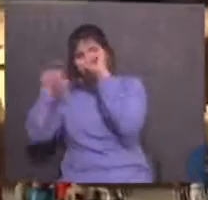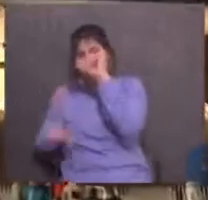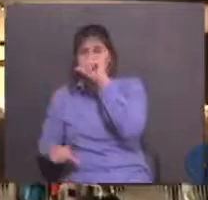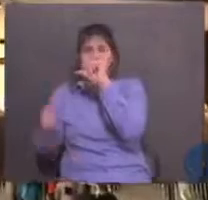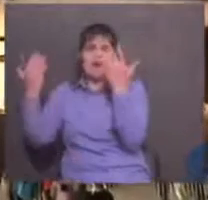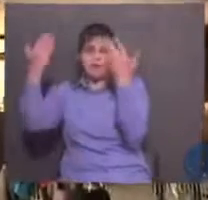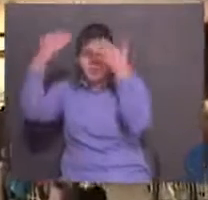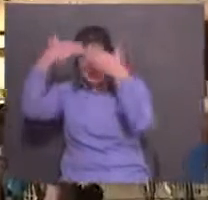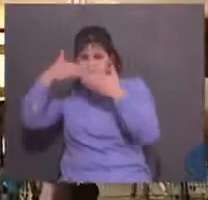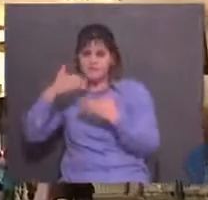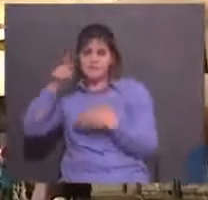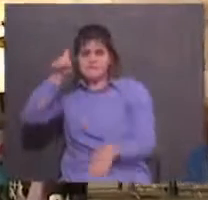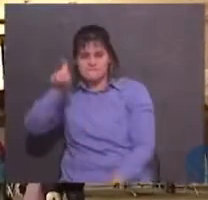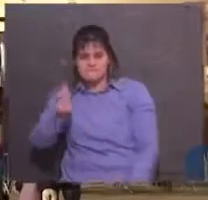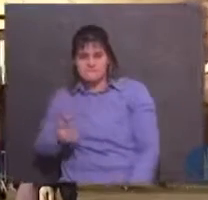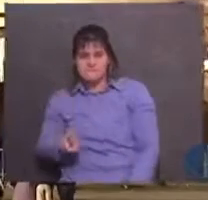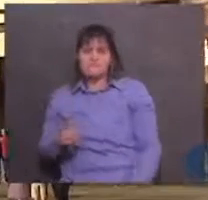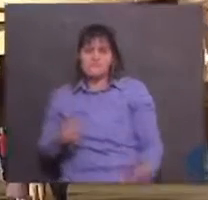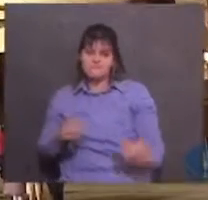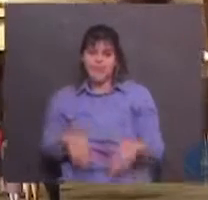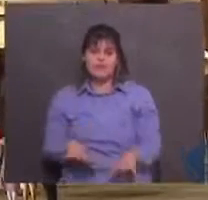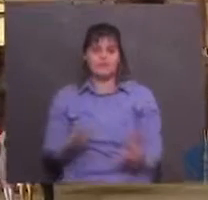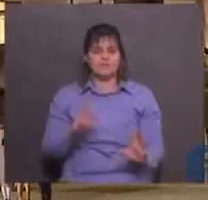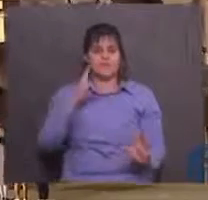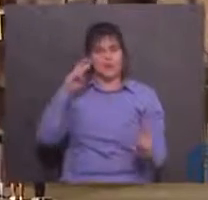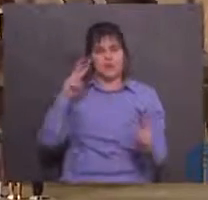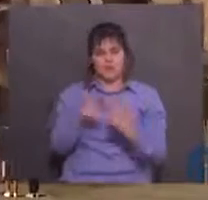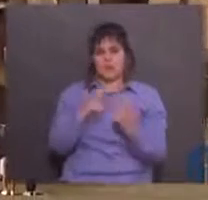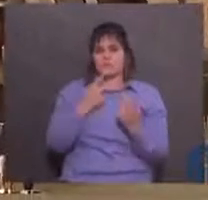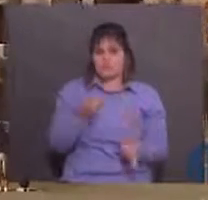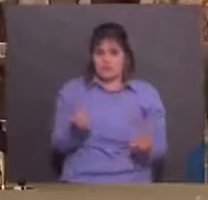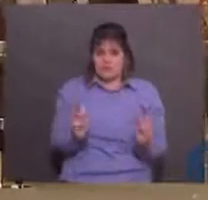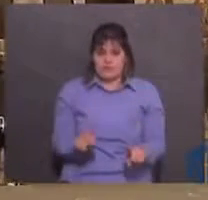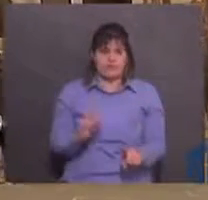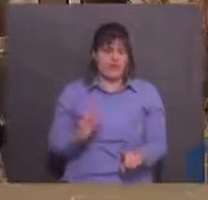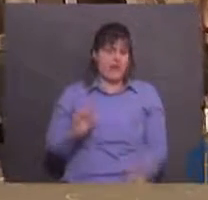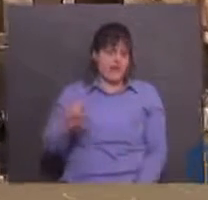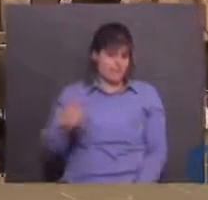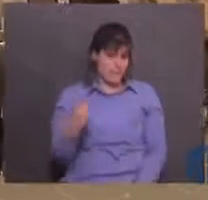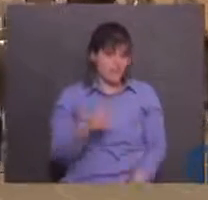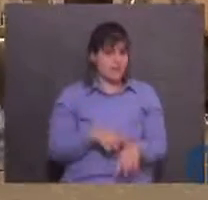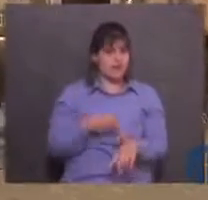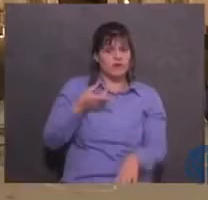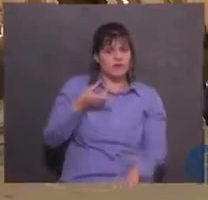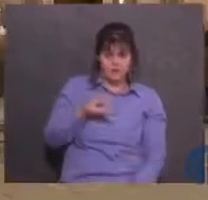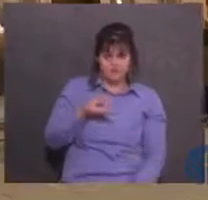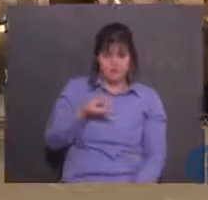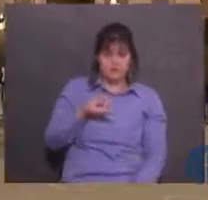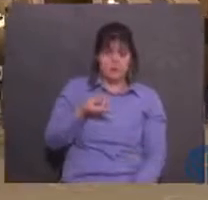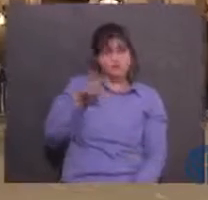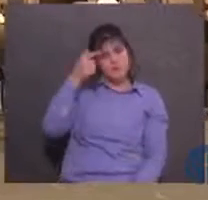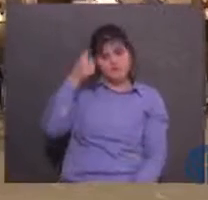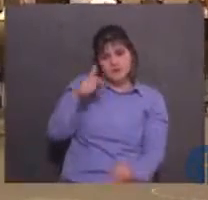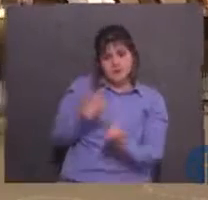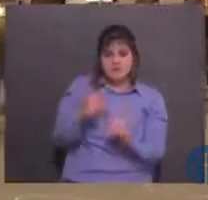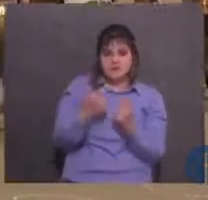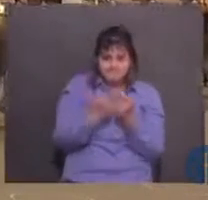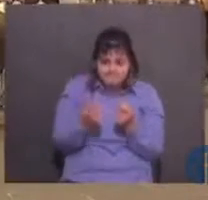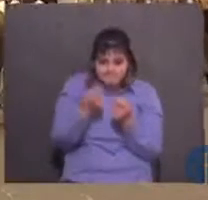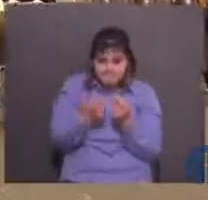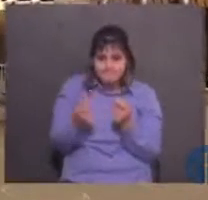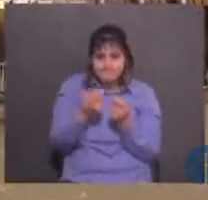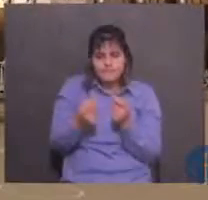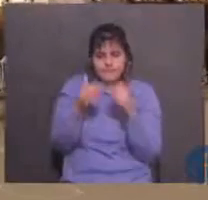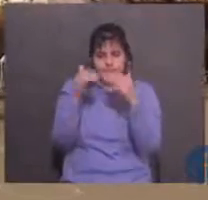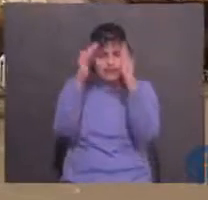noite. Encontrar-nos-emos de novo aqui, amanhã, às 9 horas, para a oração do terço na Capelinha das